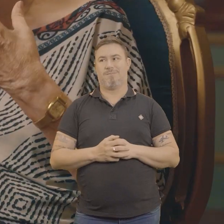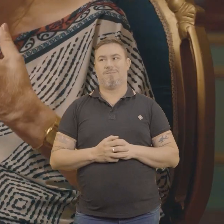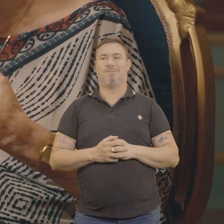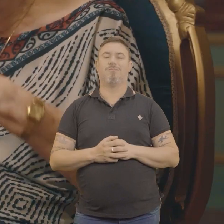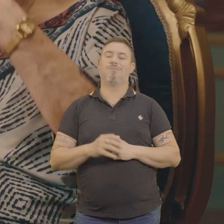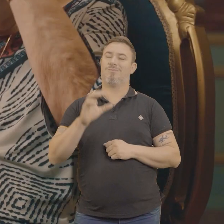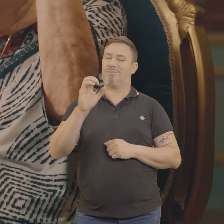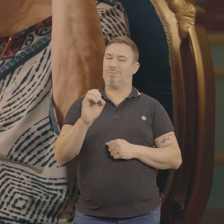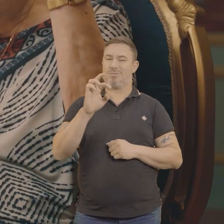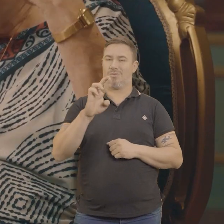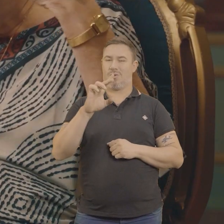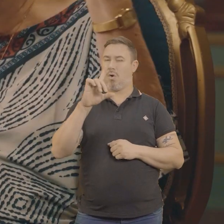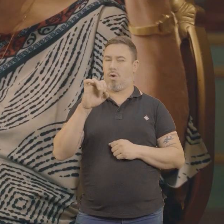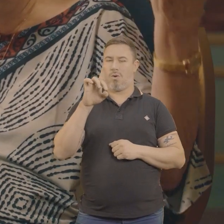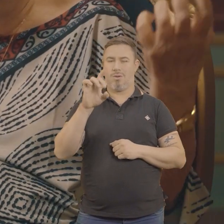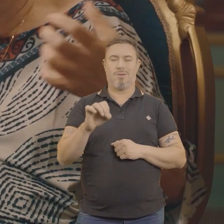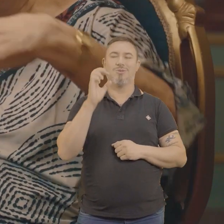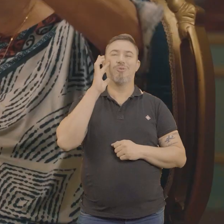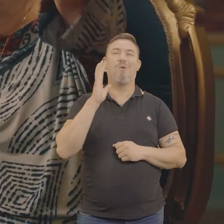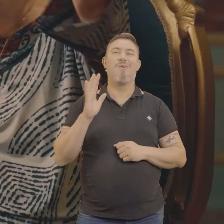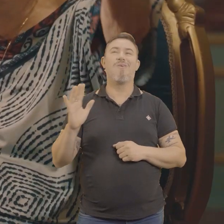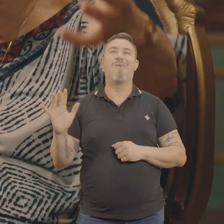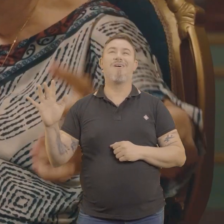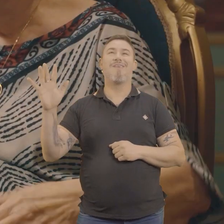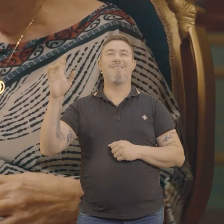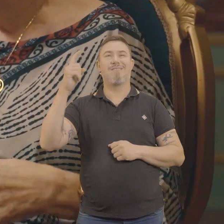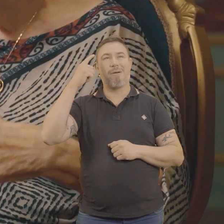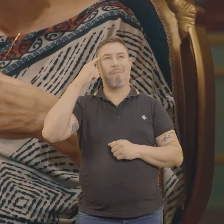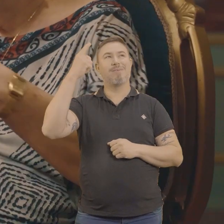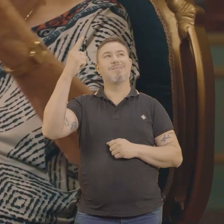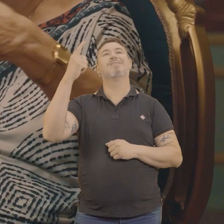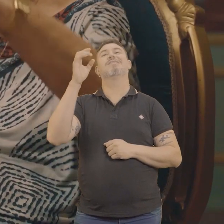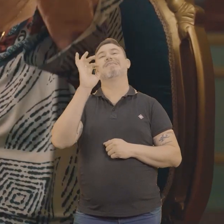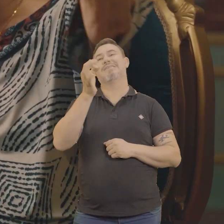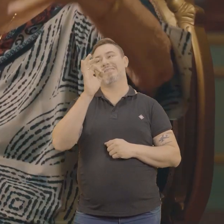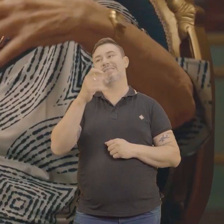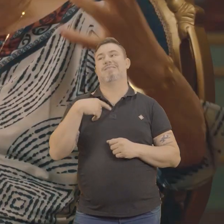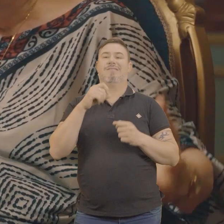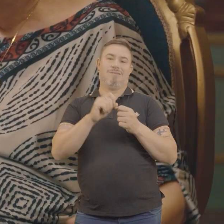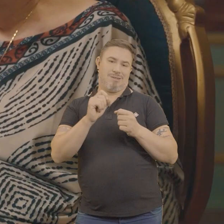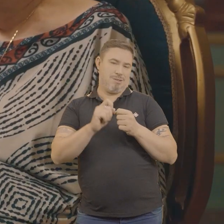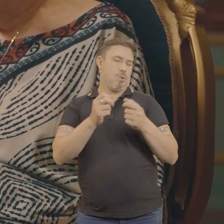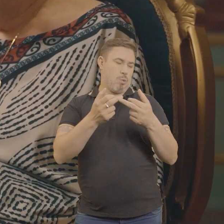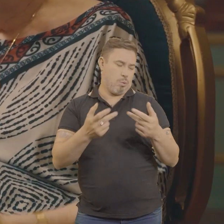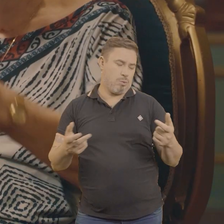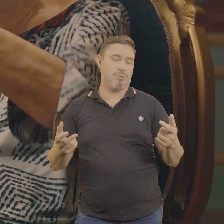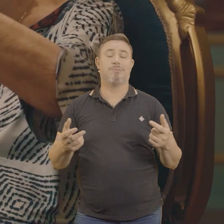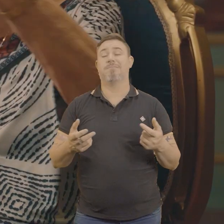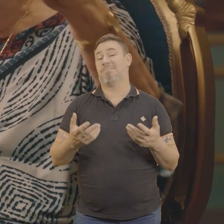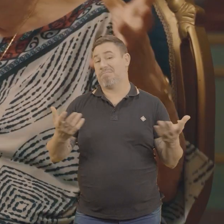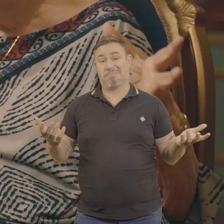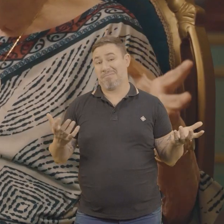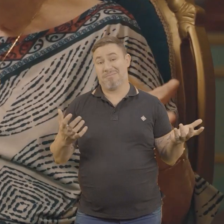O Orlando era o idealista, sonhador, e ele ficava sonhando e dizendo para lá que ia fazer isso, que ia fazer aquilo. Então, cada